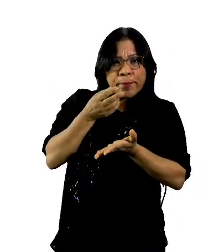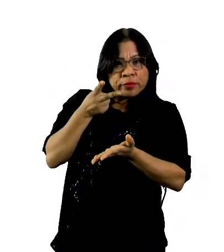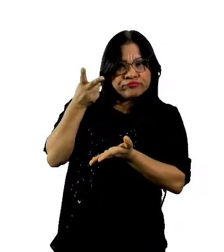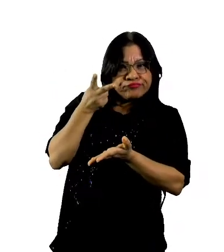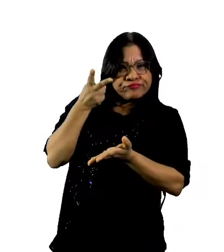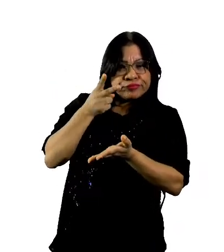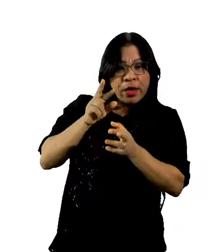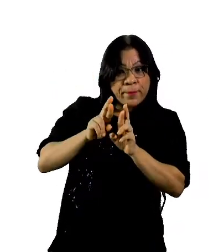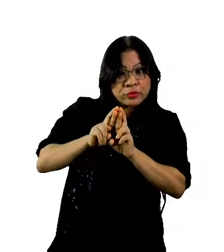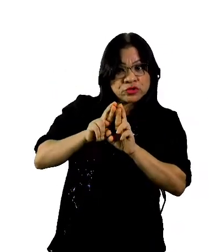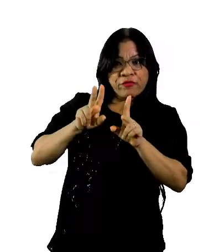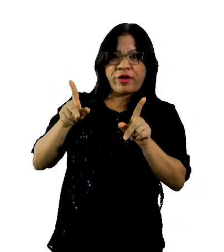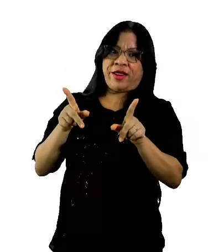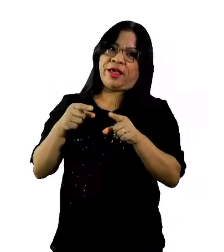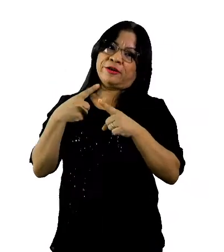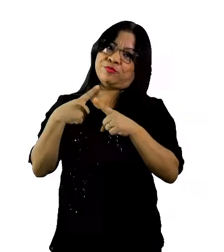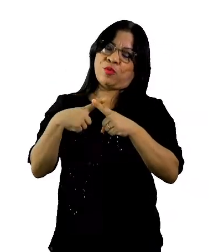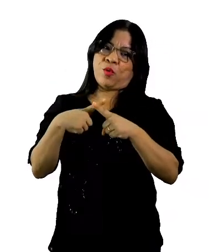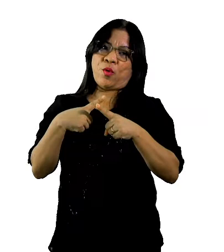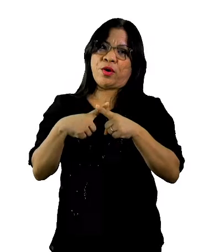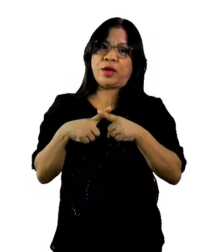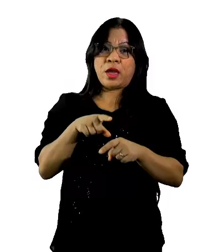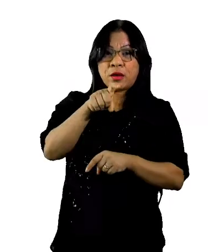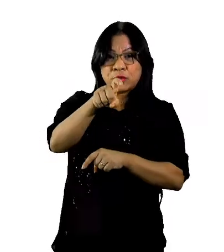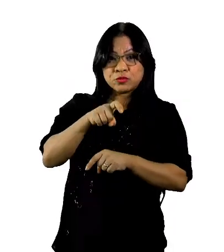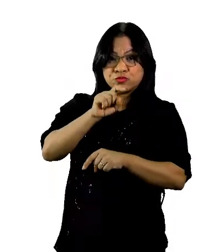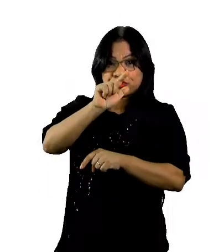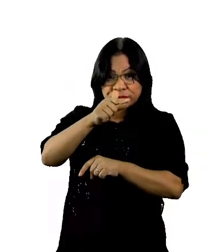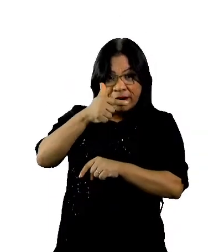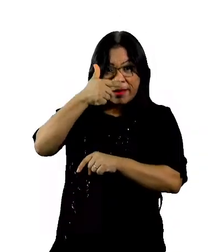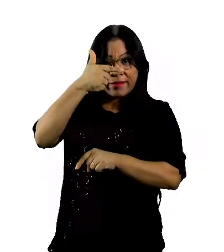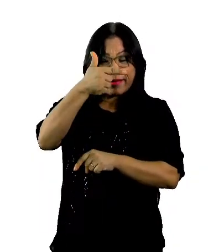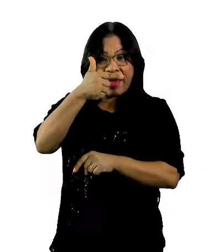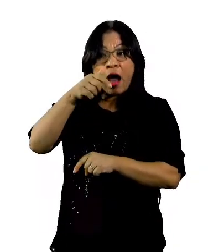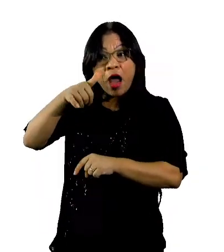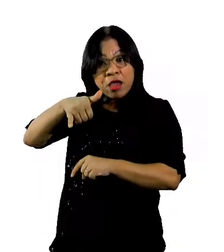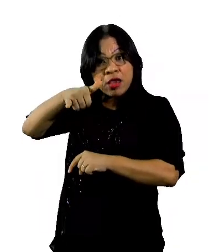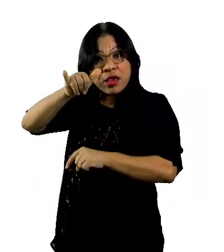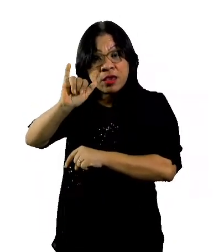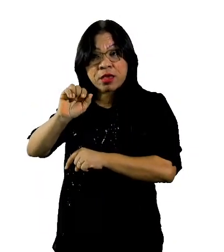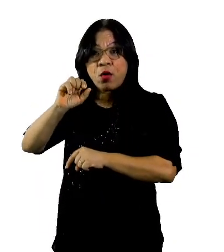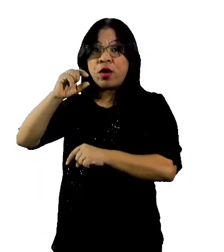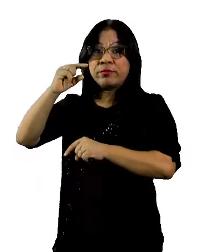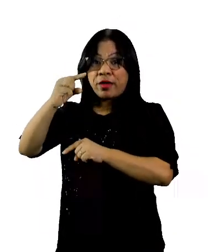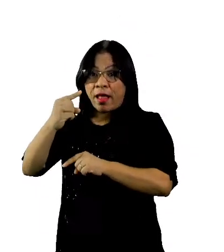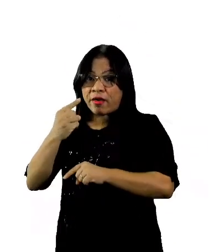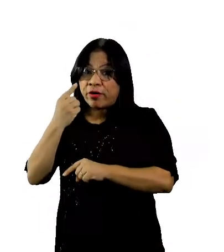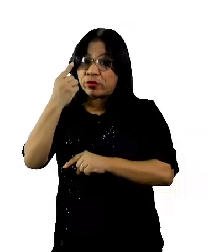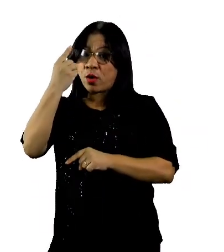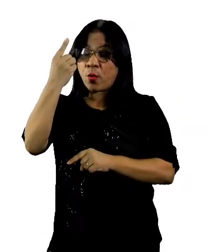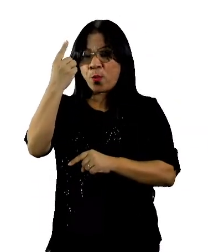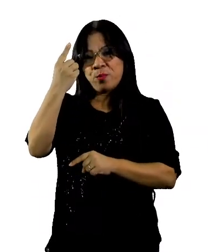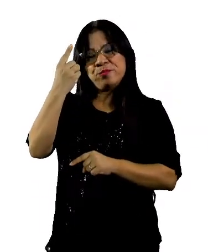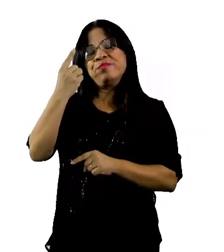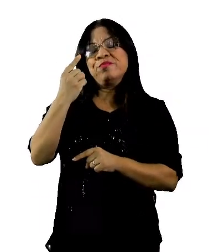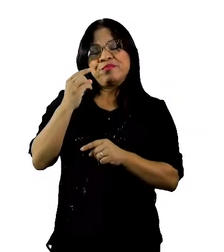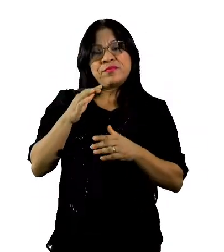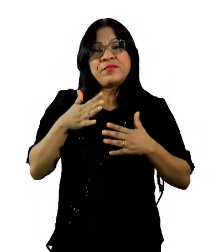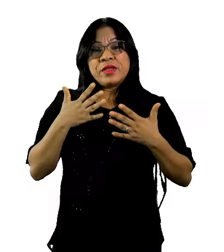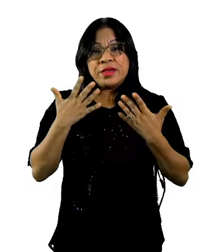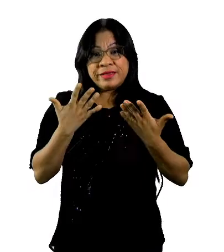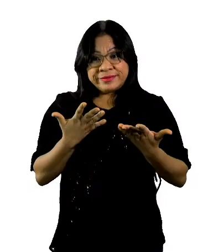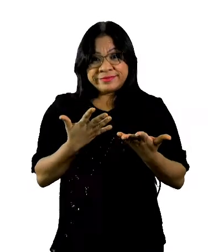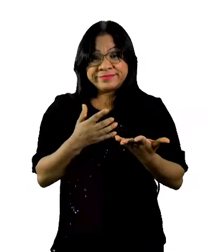elevado ao quadrado e o y está elevado a 1 no primeiro monômio. No segundo eu tenho m elevado a 1 e